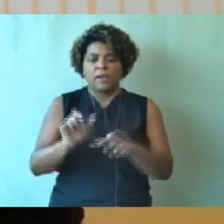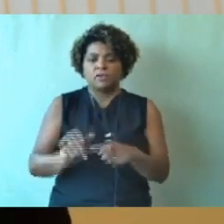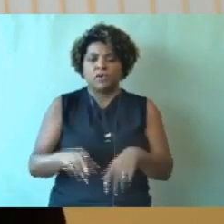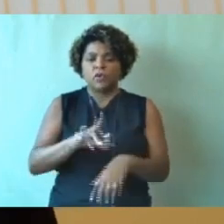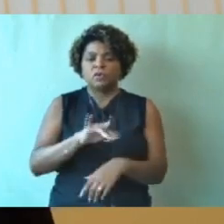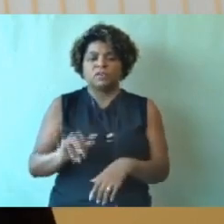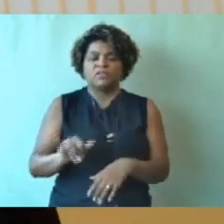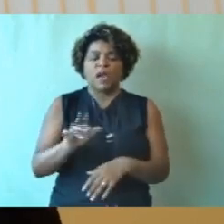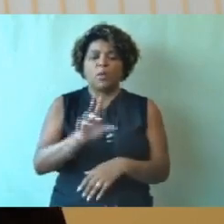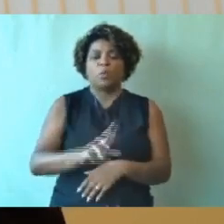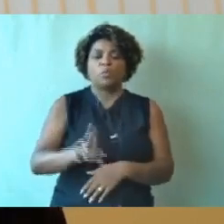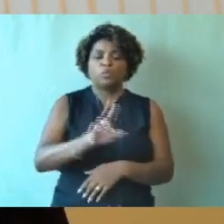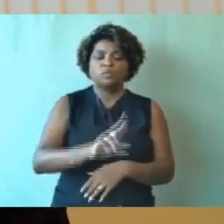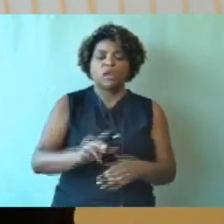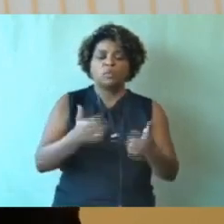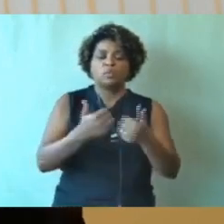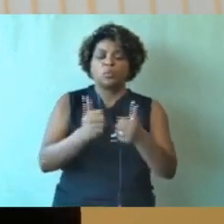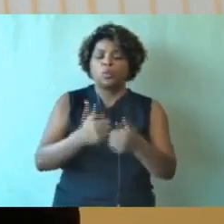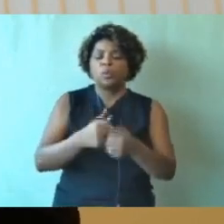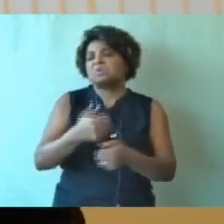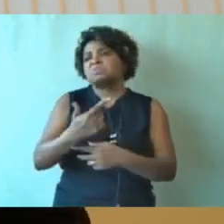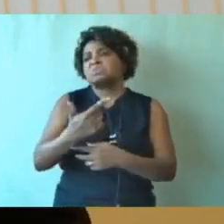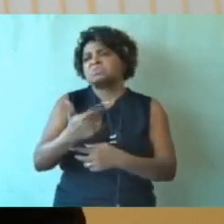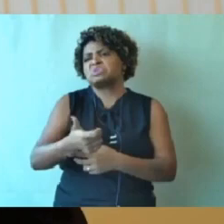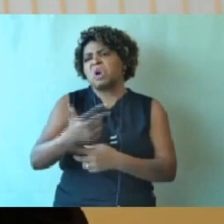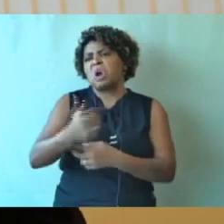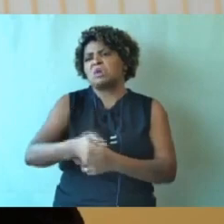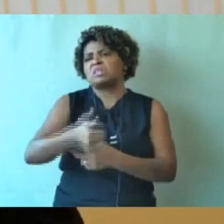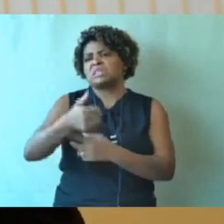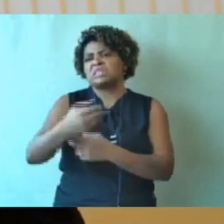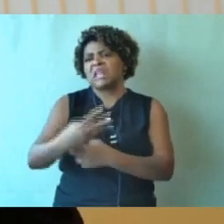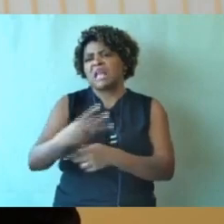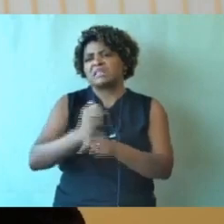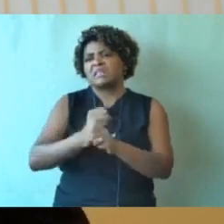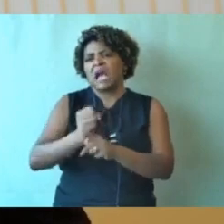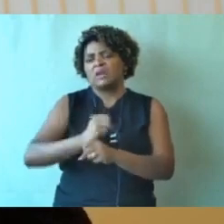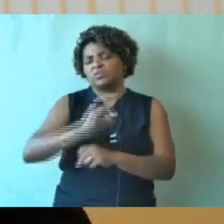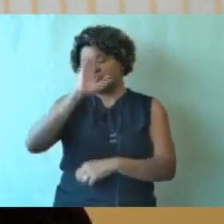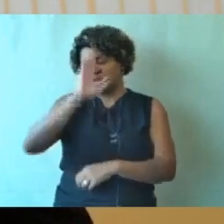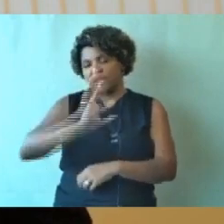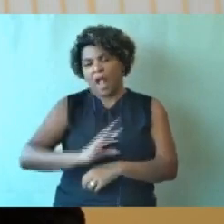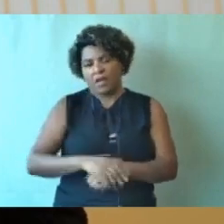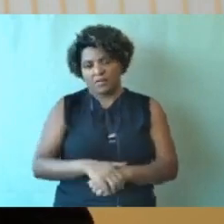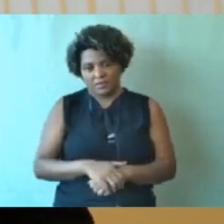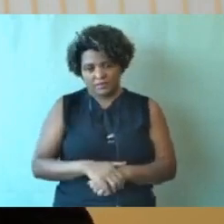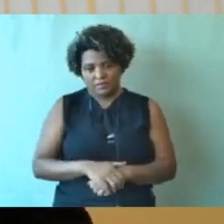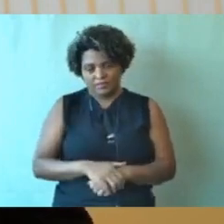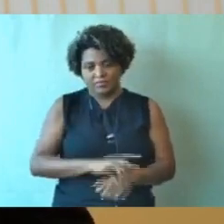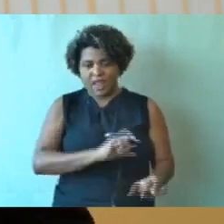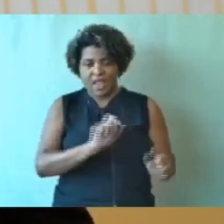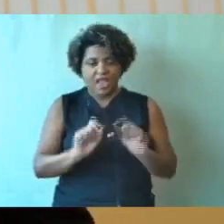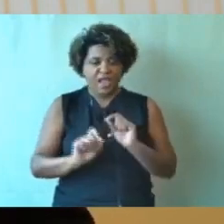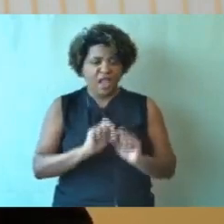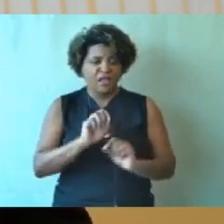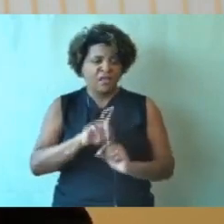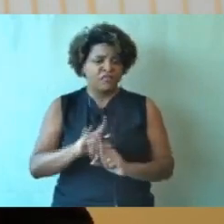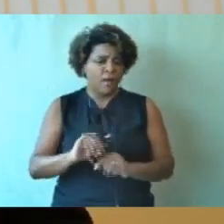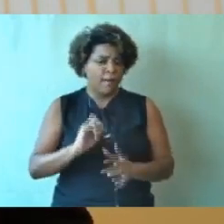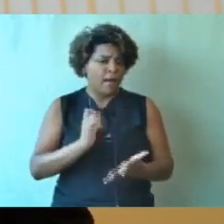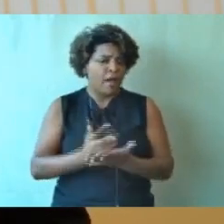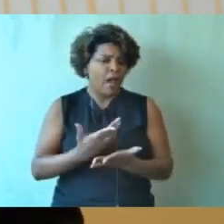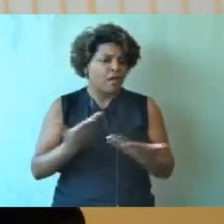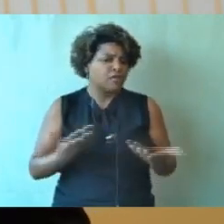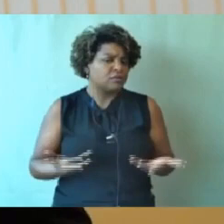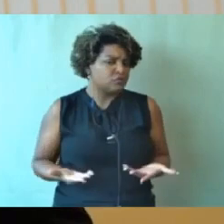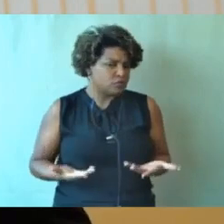conta é o usuário que está ali do lado, que normalmente a gente dá a população mais carente que anda de ônibus. Ele que vai pagar essa conta. Não está